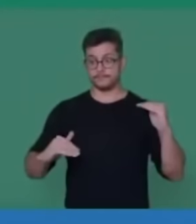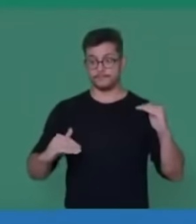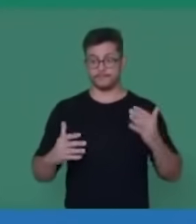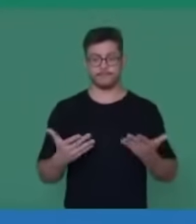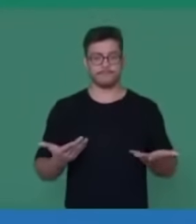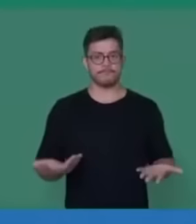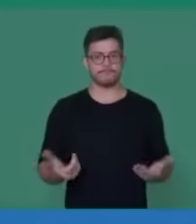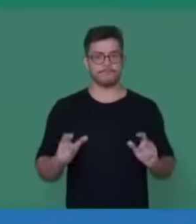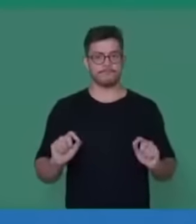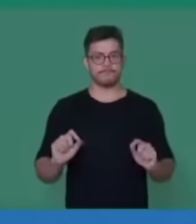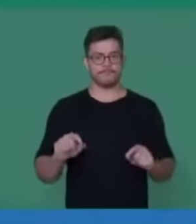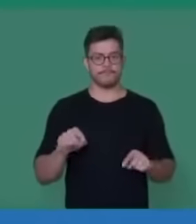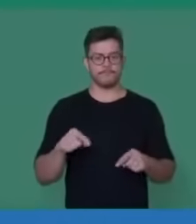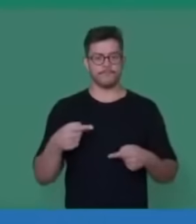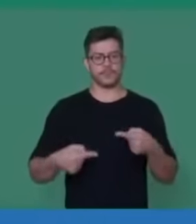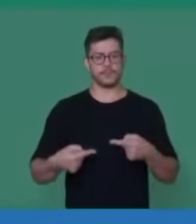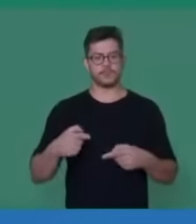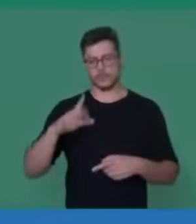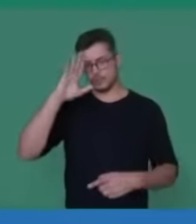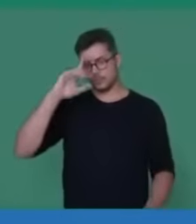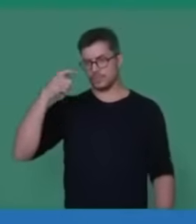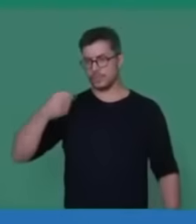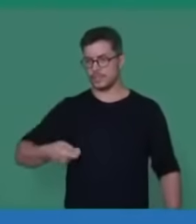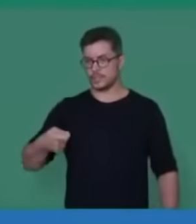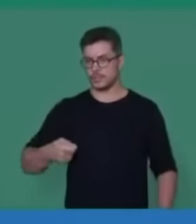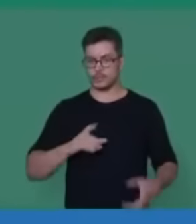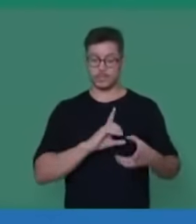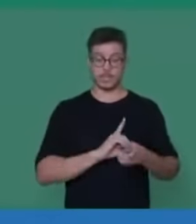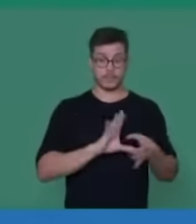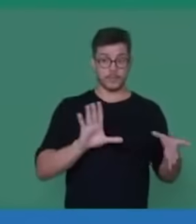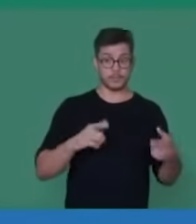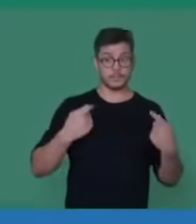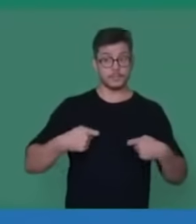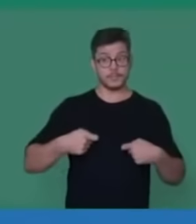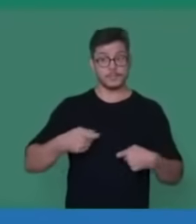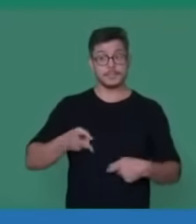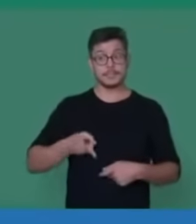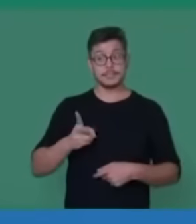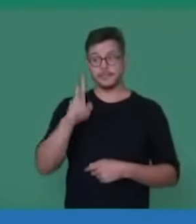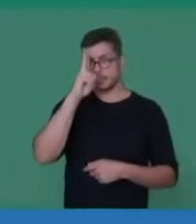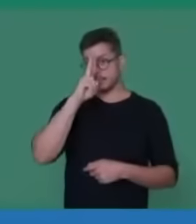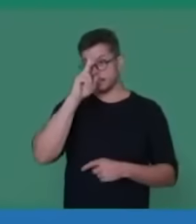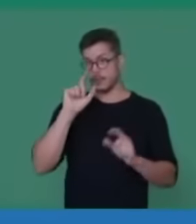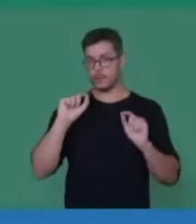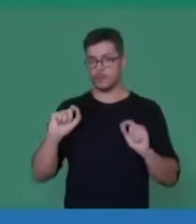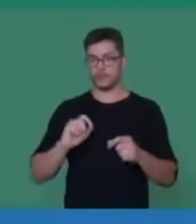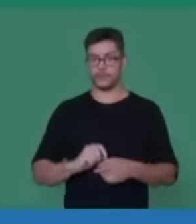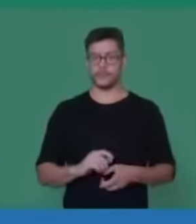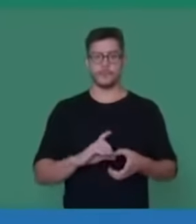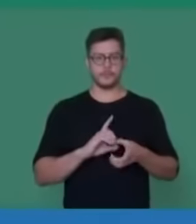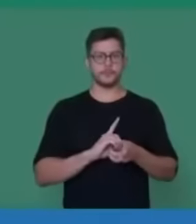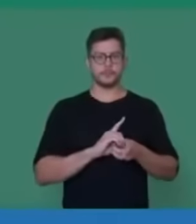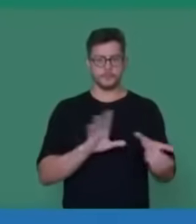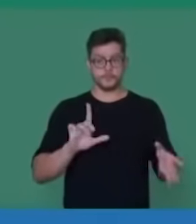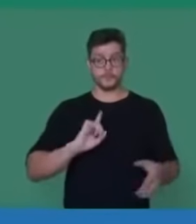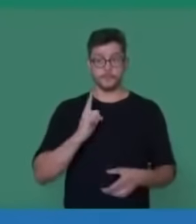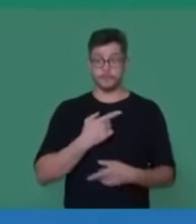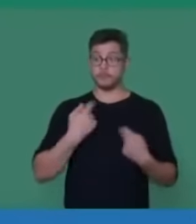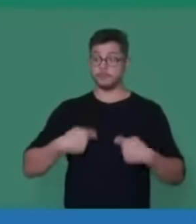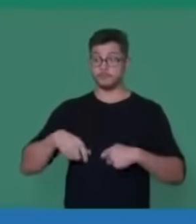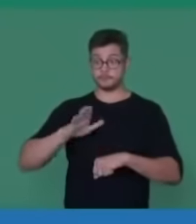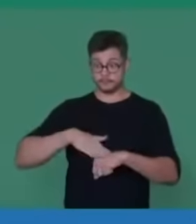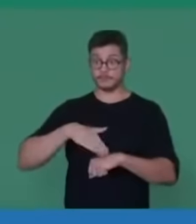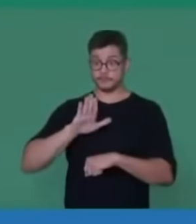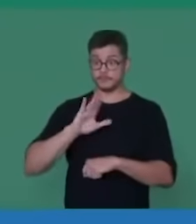sobre ditadura e democracia precisa sempre ser atualizado. Democracia, precisamos de mais democracia hoje,